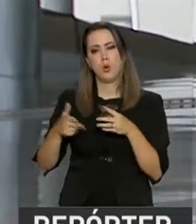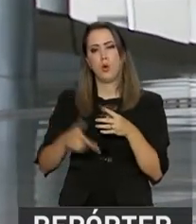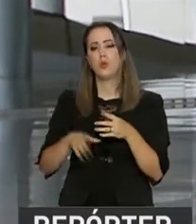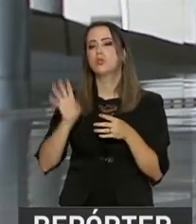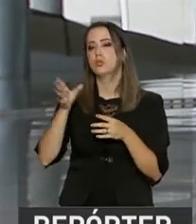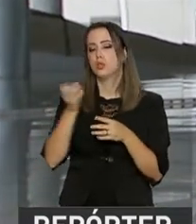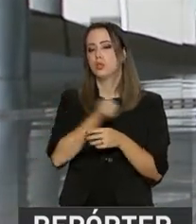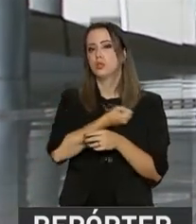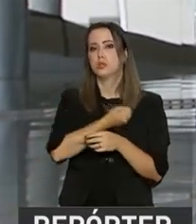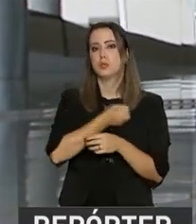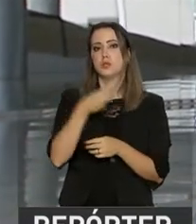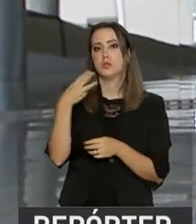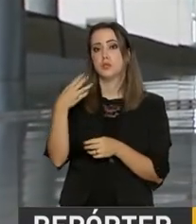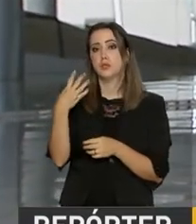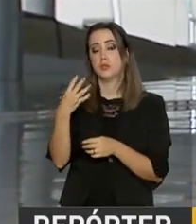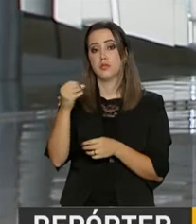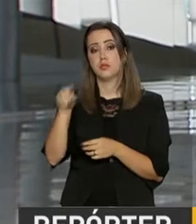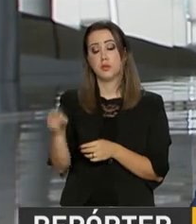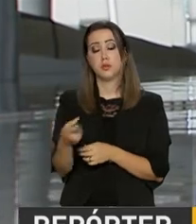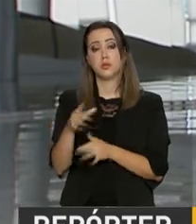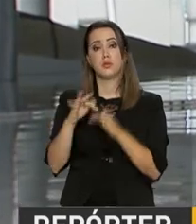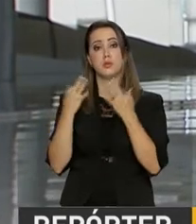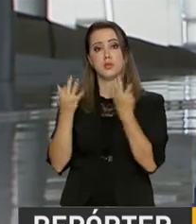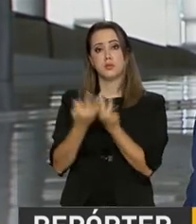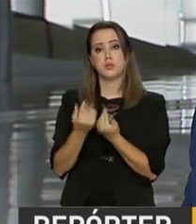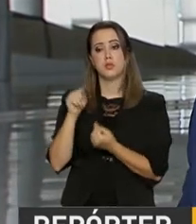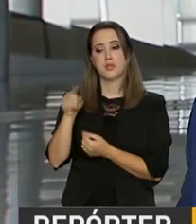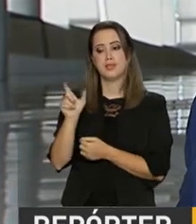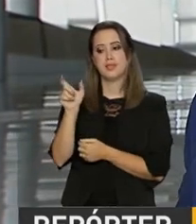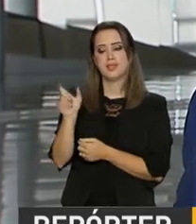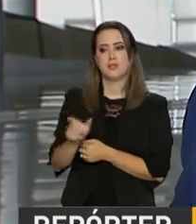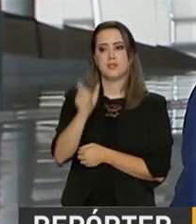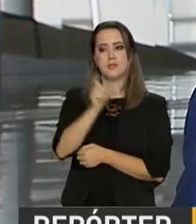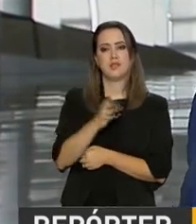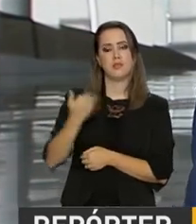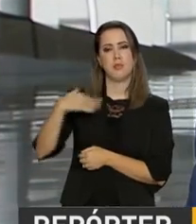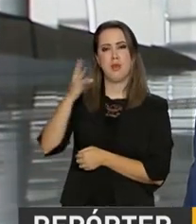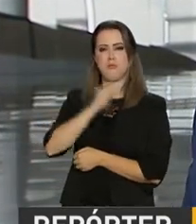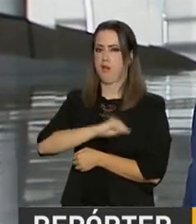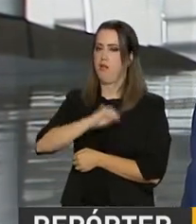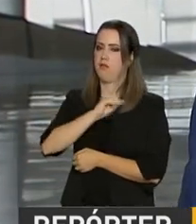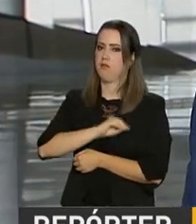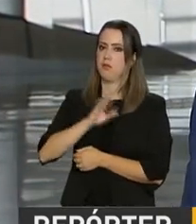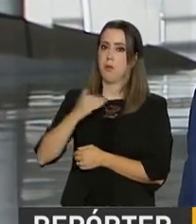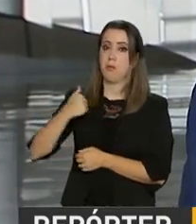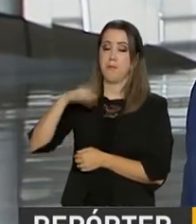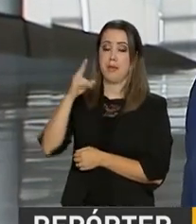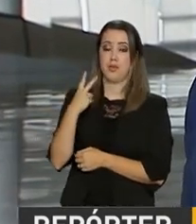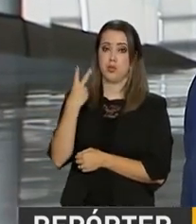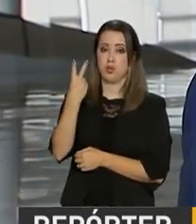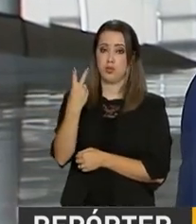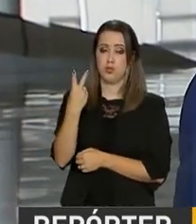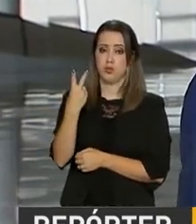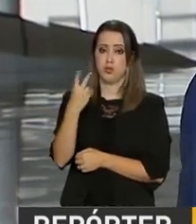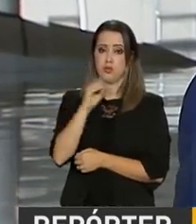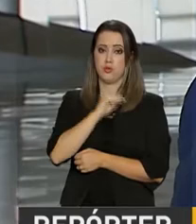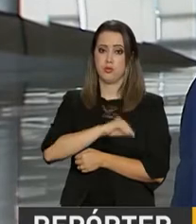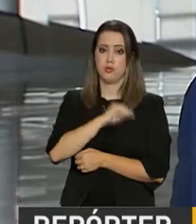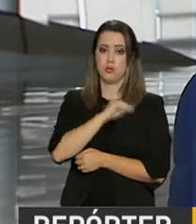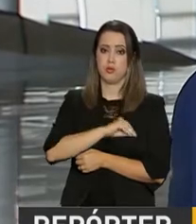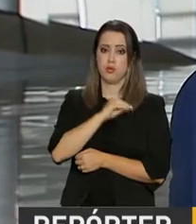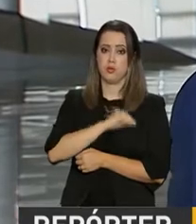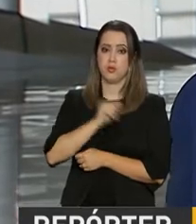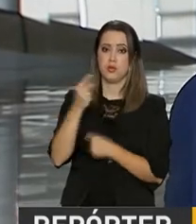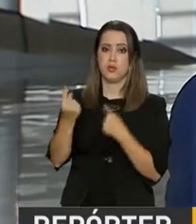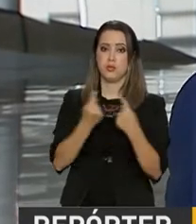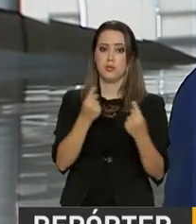mil famílias, e identificamos aquelas de maior renda, aquelas que têm mais de 2 salários mínimos per